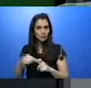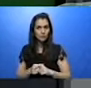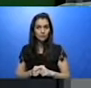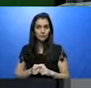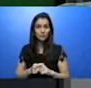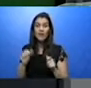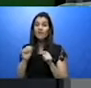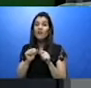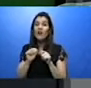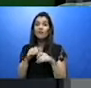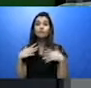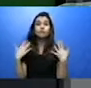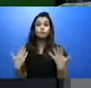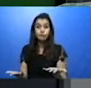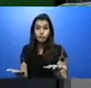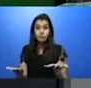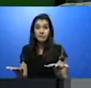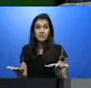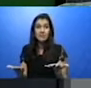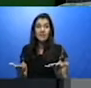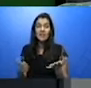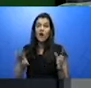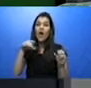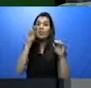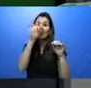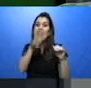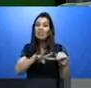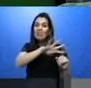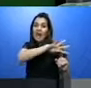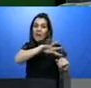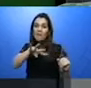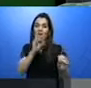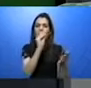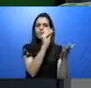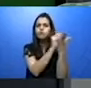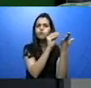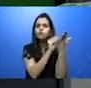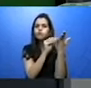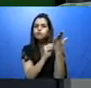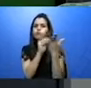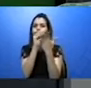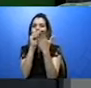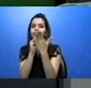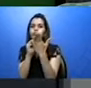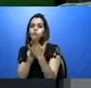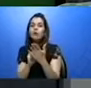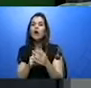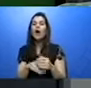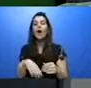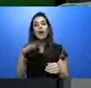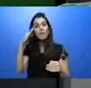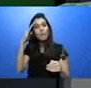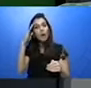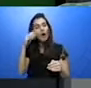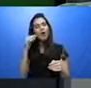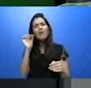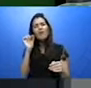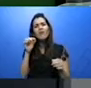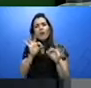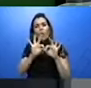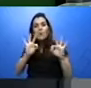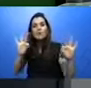o quê? Encaixar aqui nessa tabela, respeitando se é medida de comprimento, massa ou